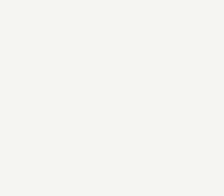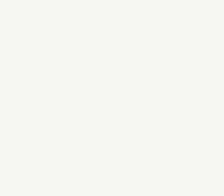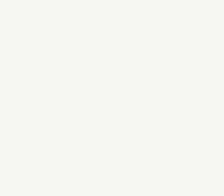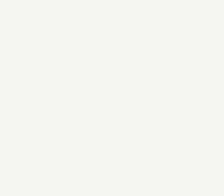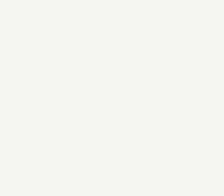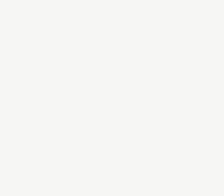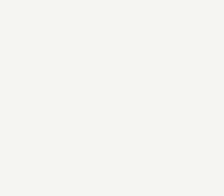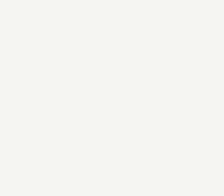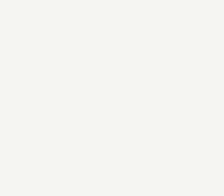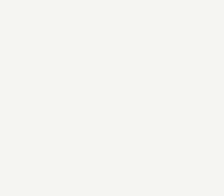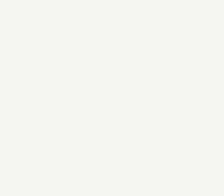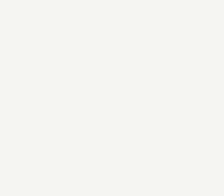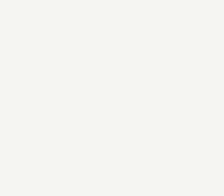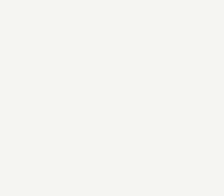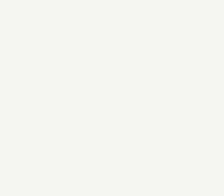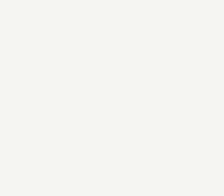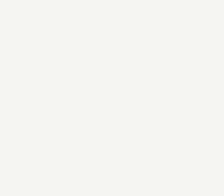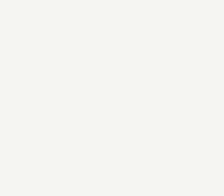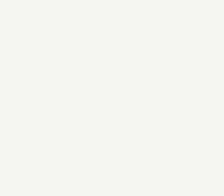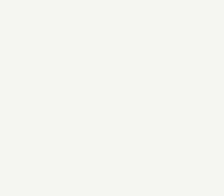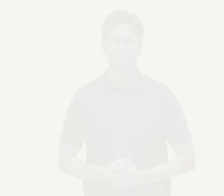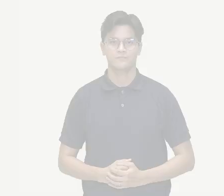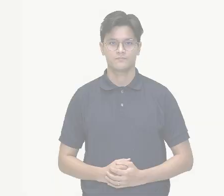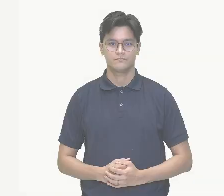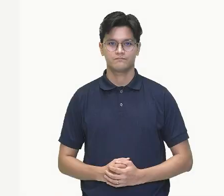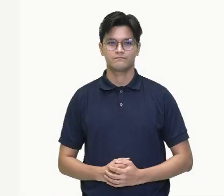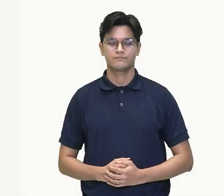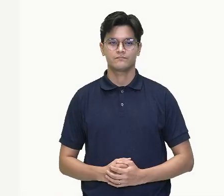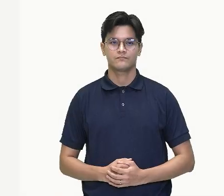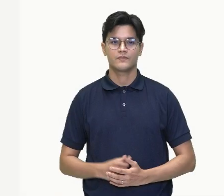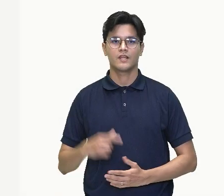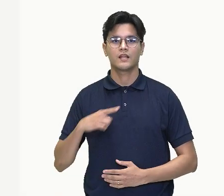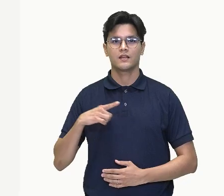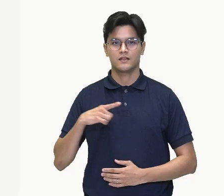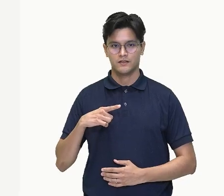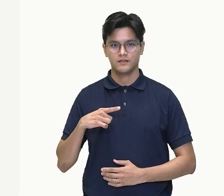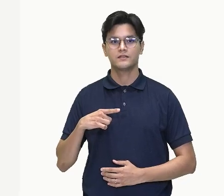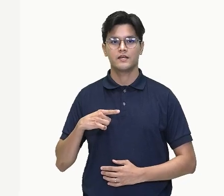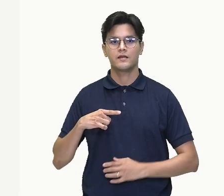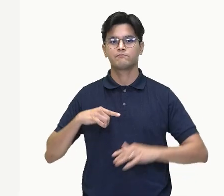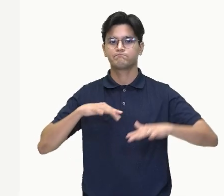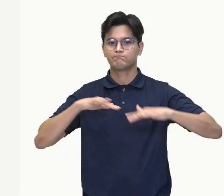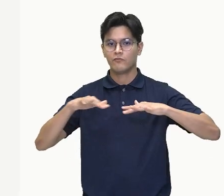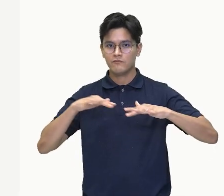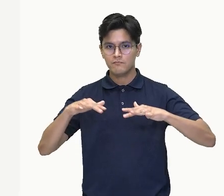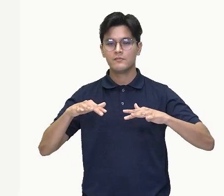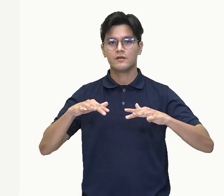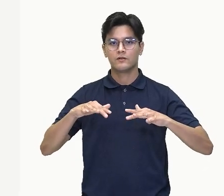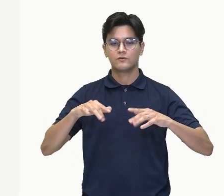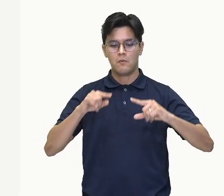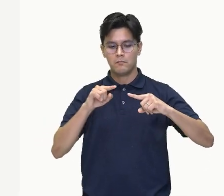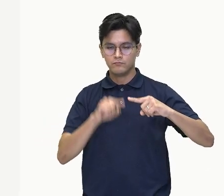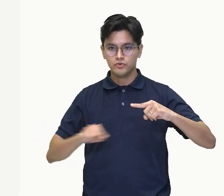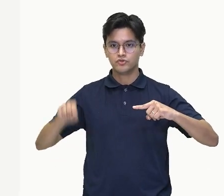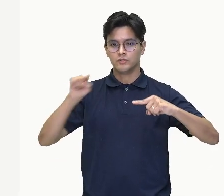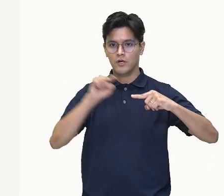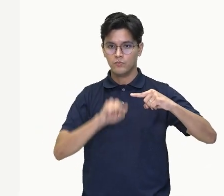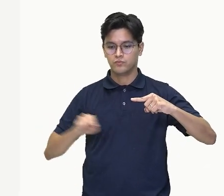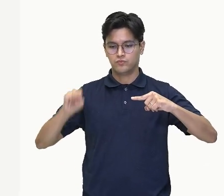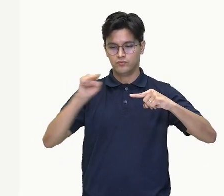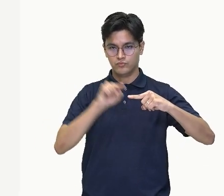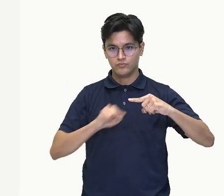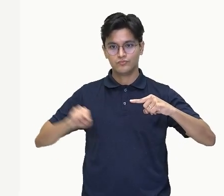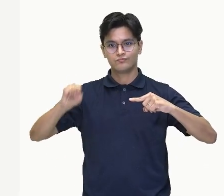está conectado à roda e, de acordo com o movimento de vai e vem do pistão, faz com que a roda se